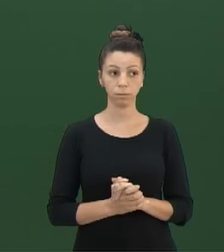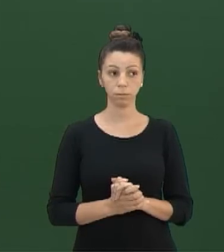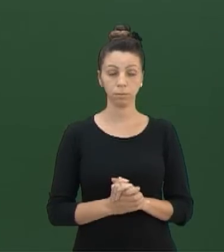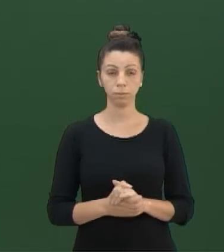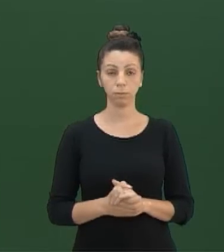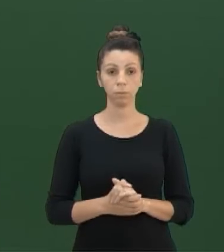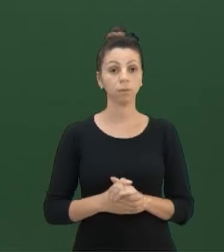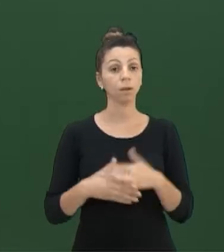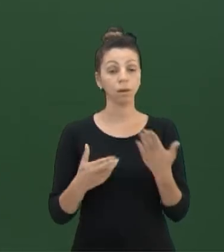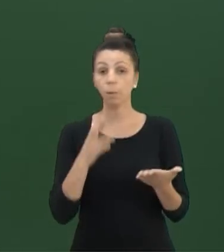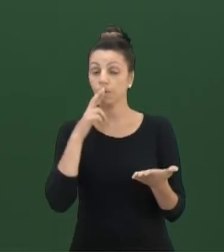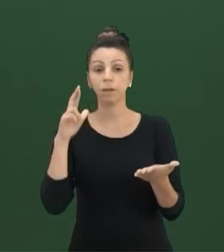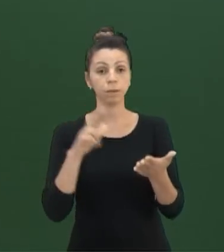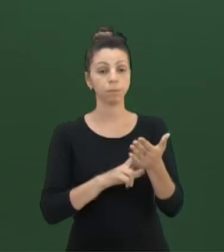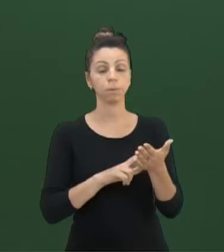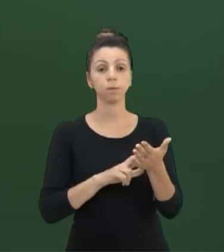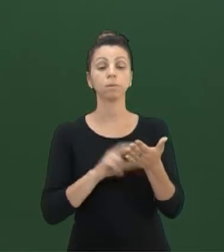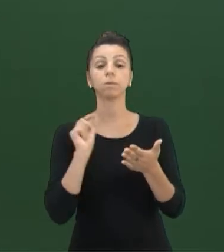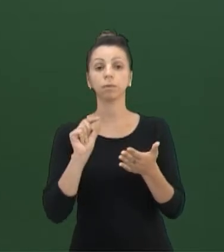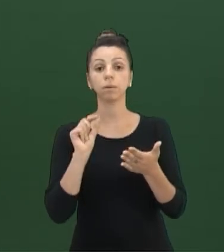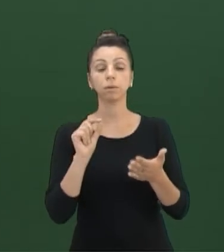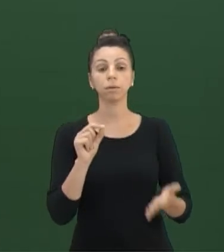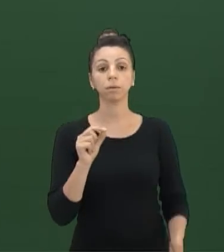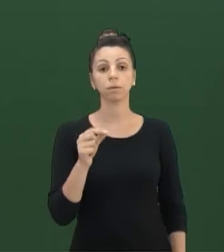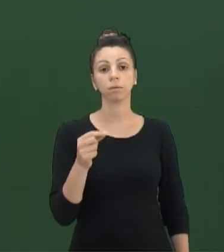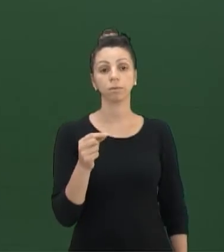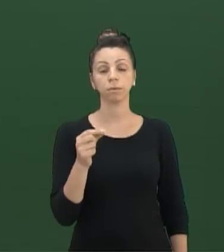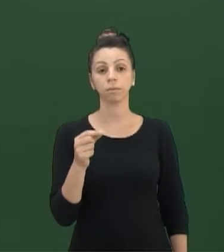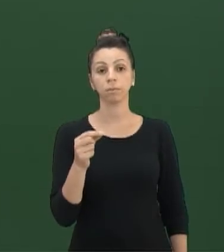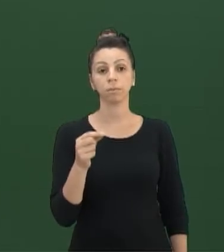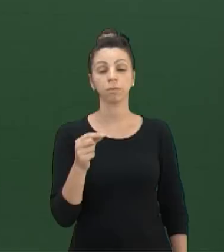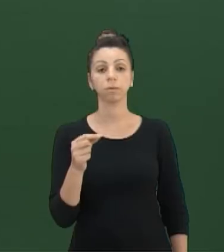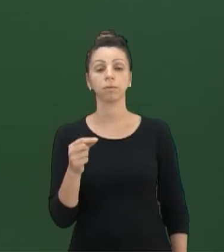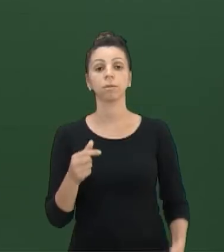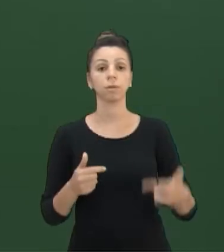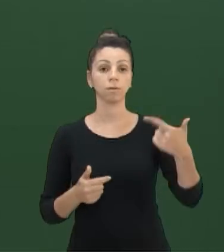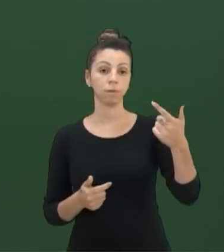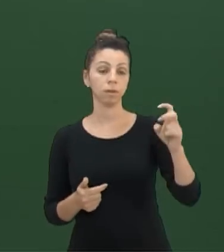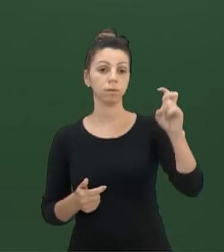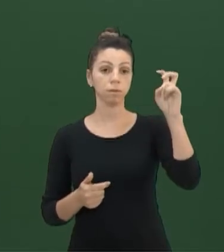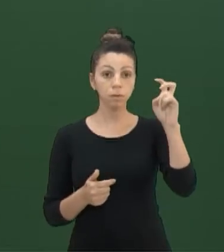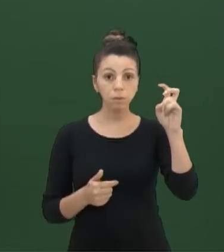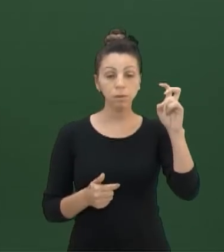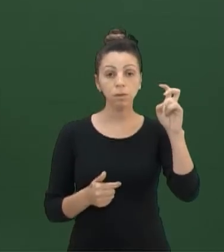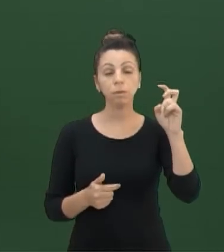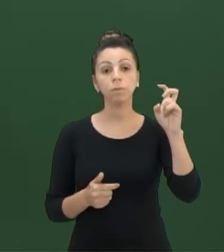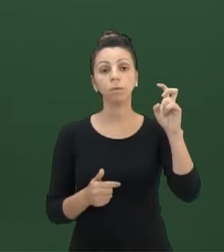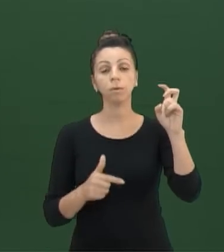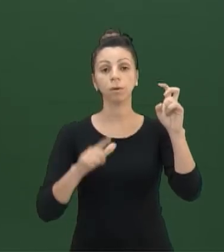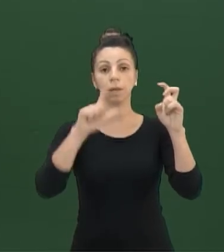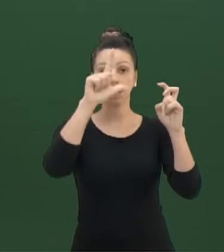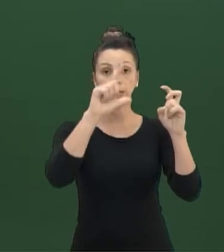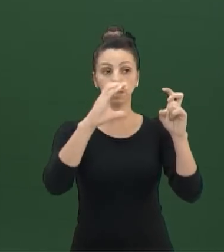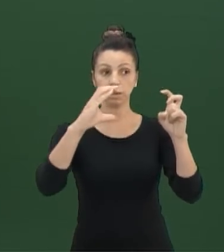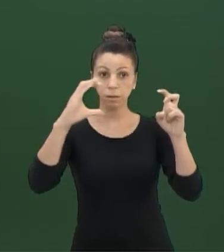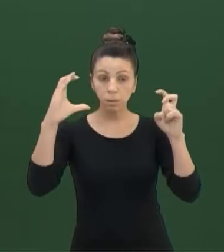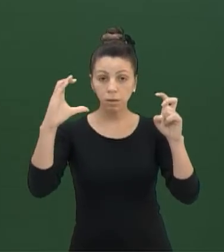6. Então, a resposta nossa aqui, 25 lotes coloniais, vão ser equivalentes para a gente aqui,